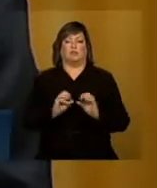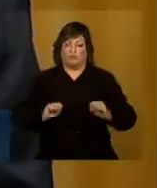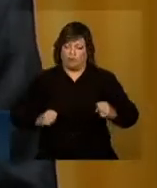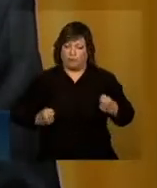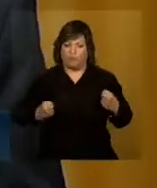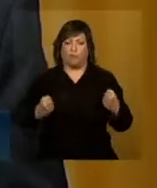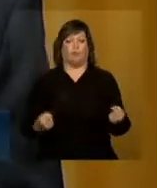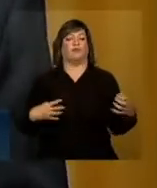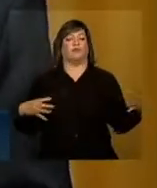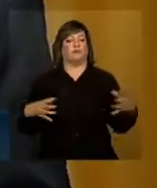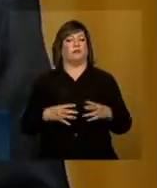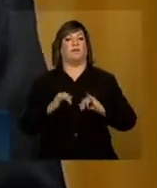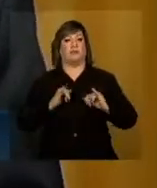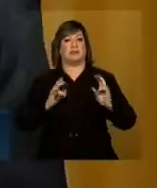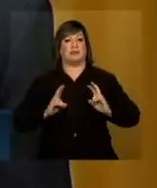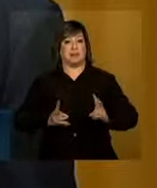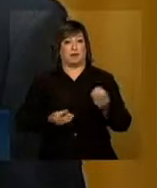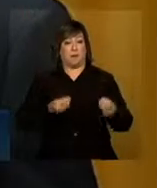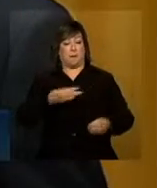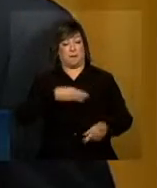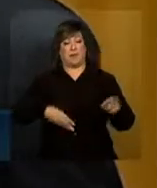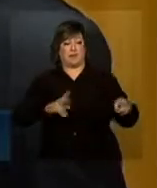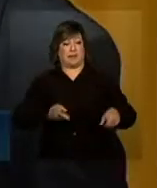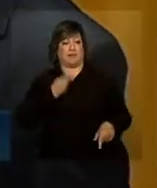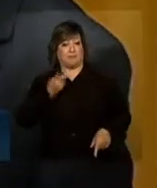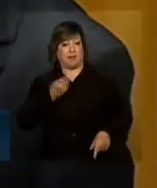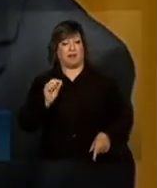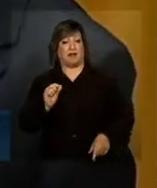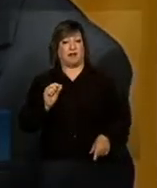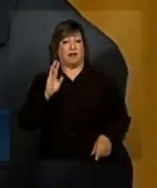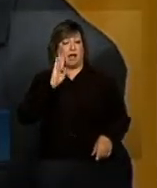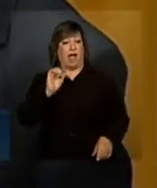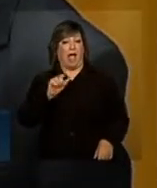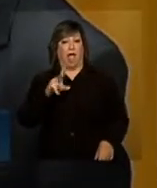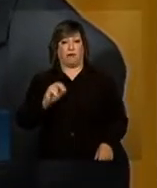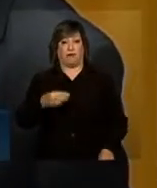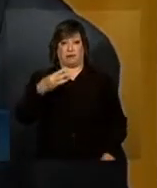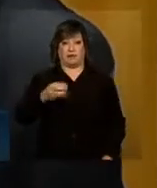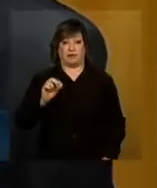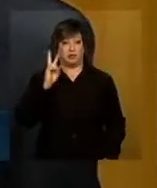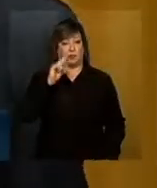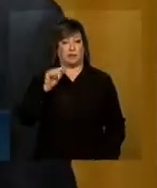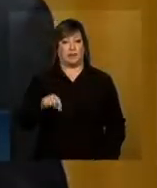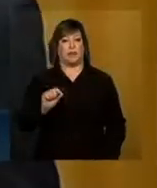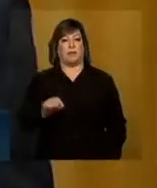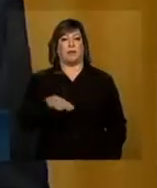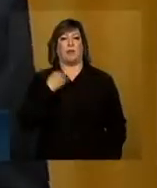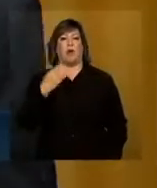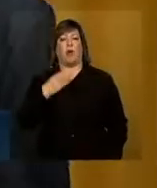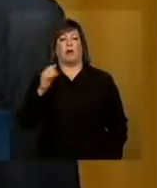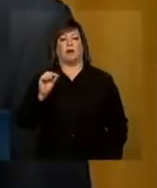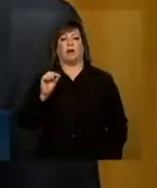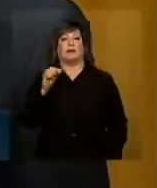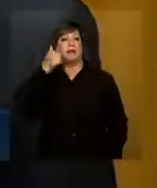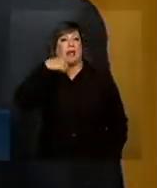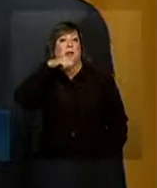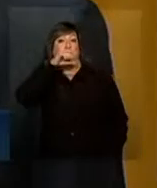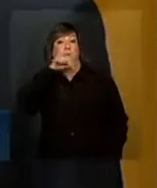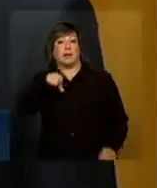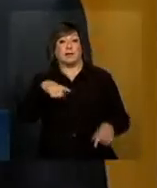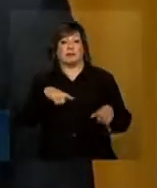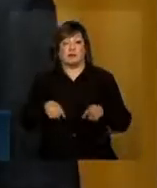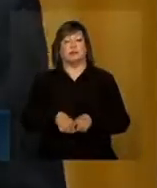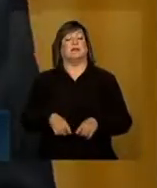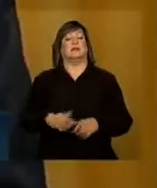esforço, e dizer sempre, como o ministro insiste, que o objetivo 3, né, da mortalidade materna, nós não desistimos, nós